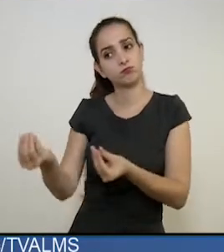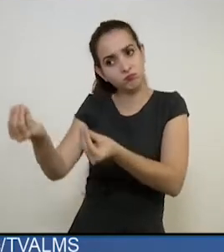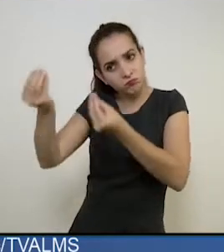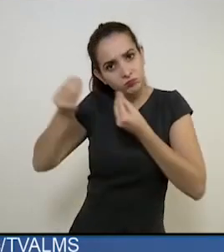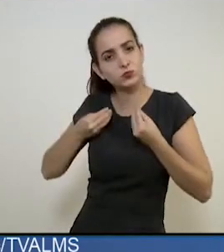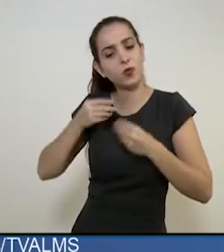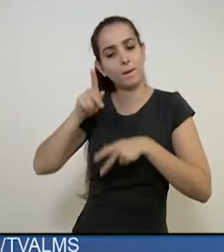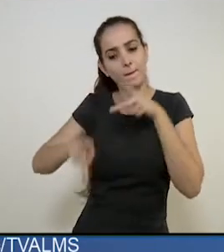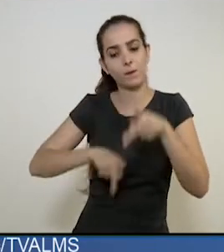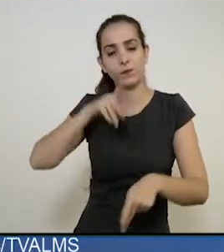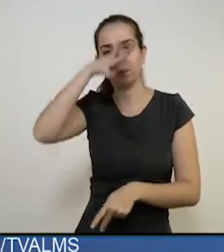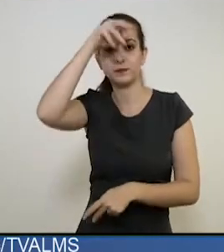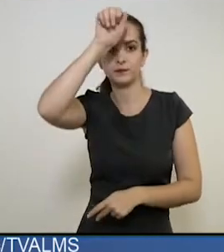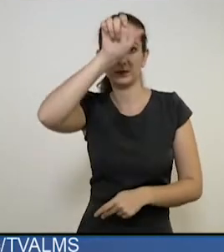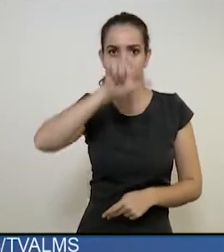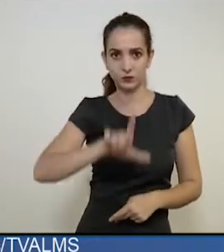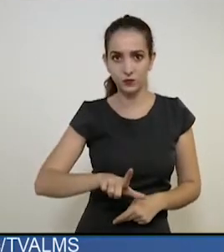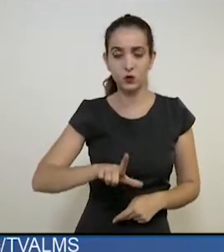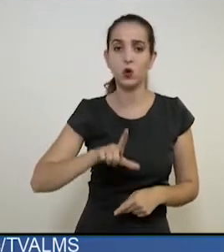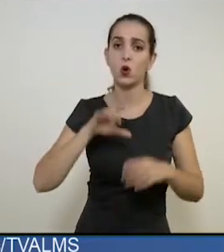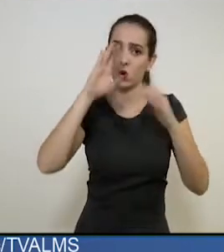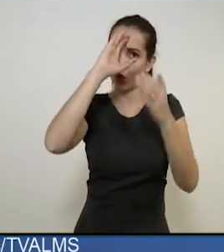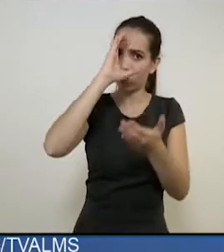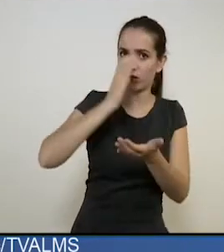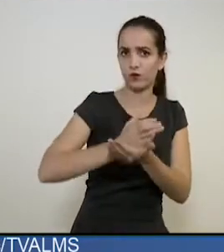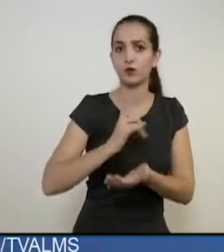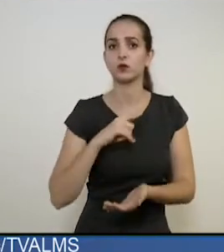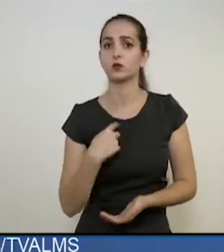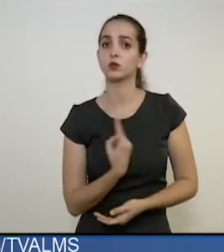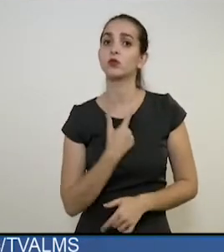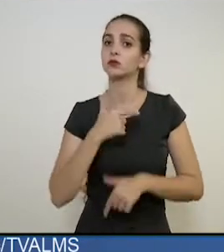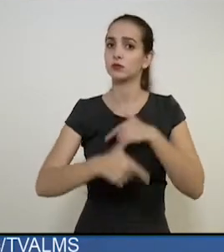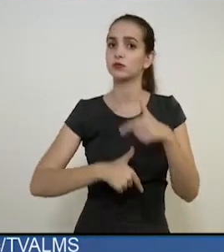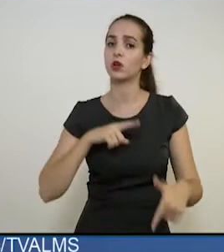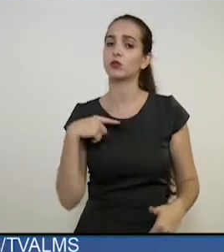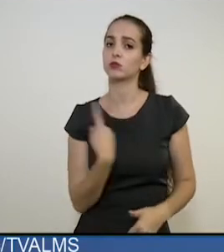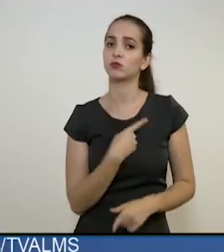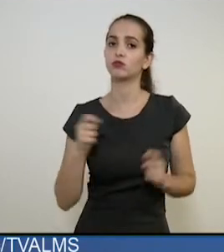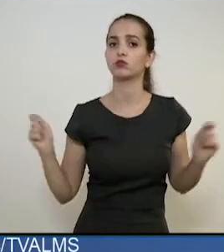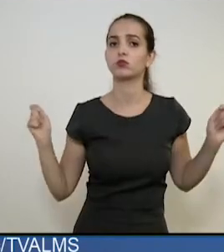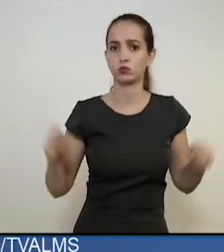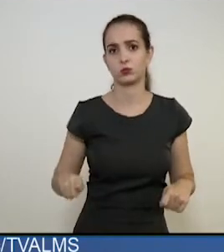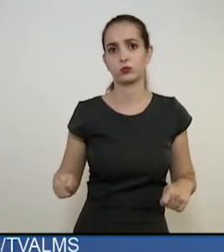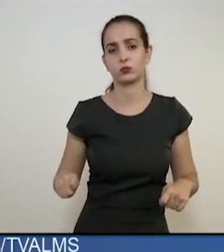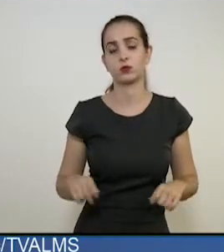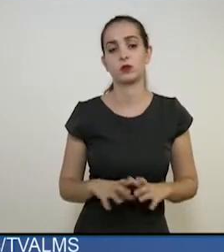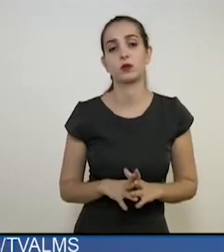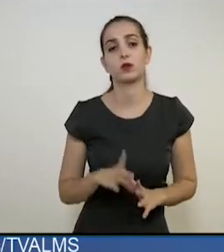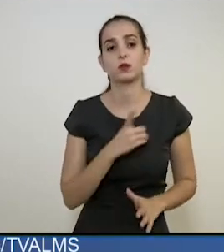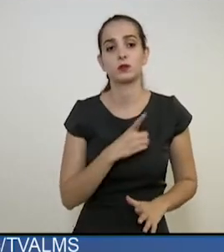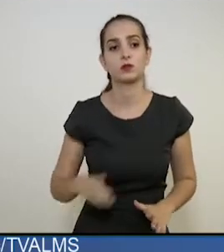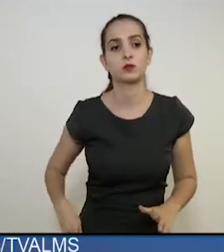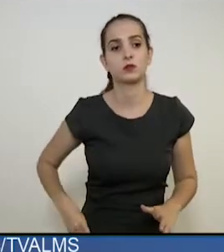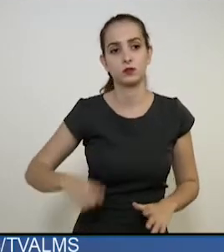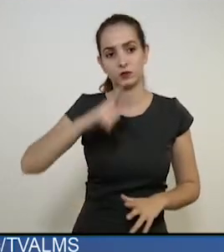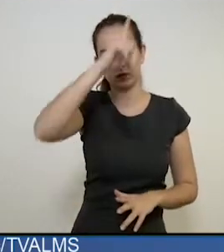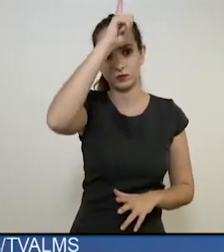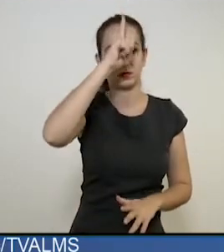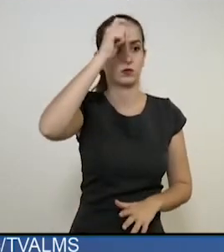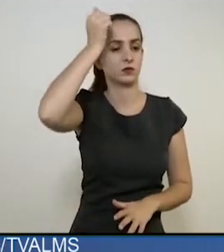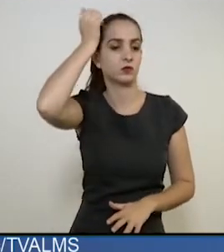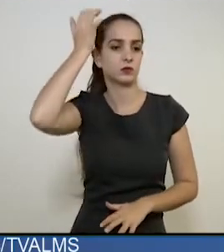todo o povo do Mato Grosso do Sul, confiando no nosso trabalho, na nossa competência. A deputada Graziele e a deputada